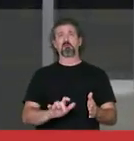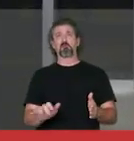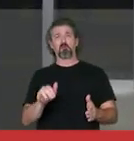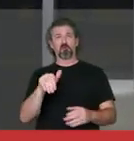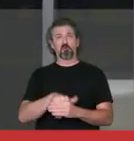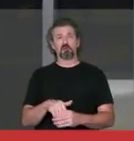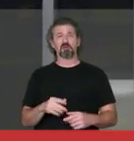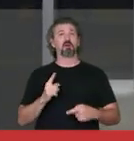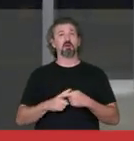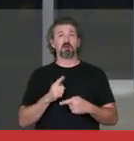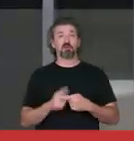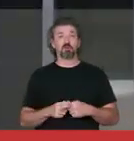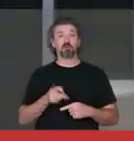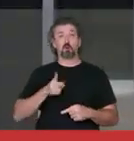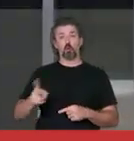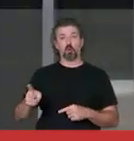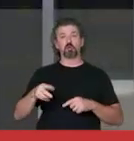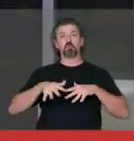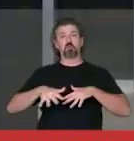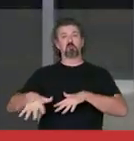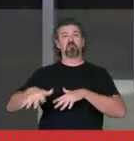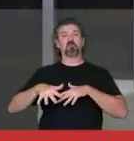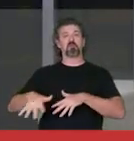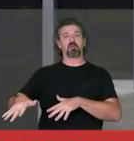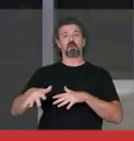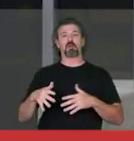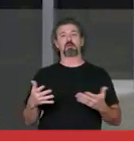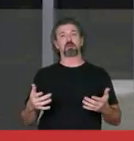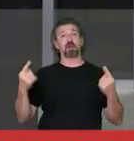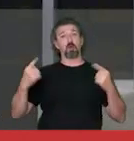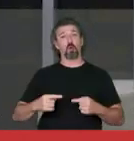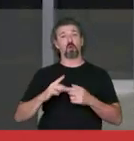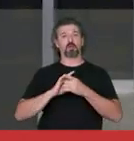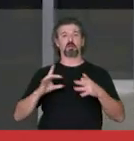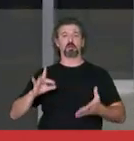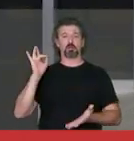poder manter movimentos que são antidemocráticos na frente dos quartéis.